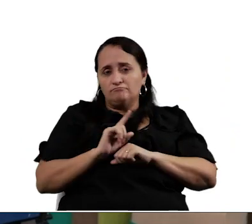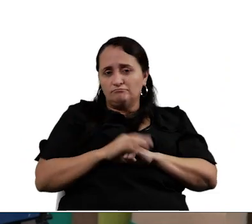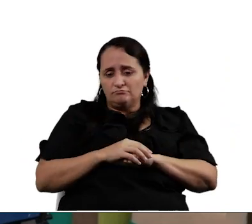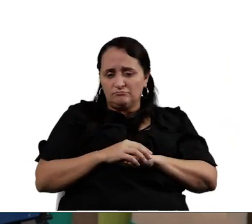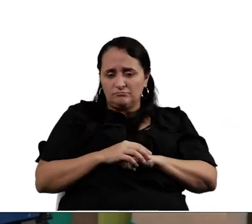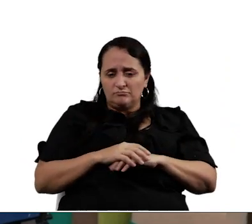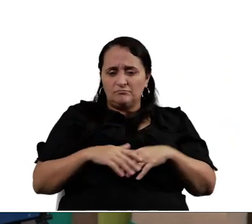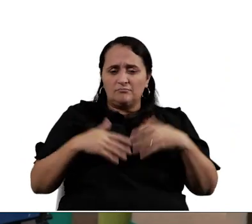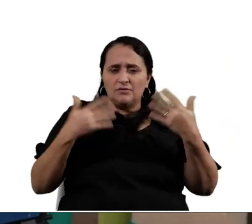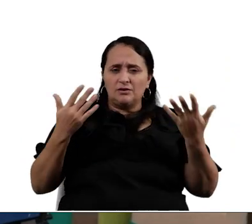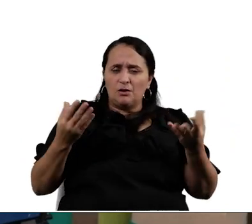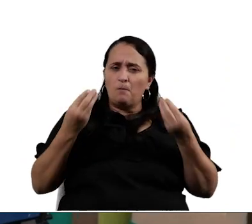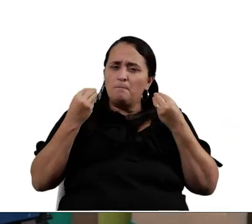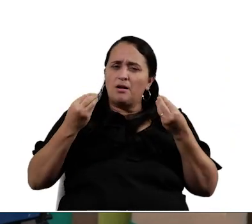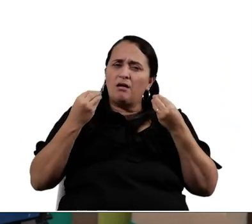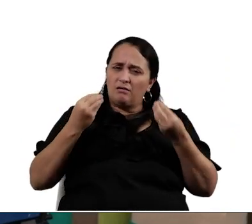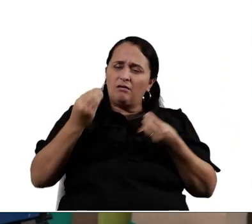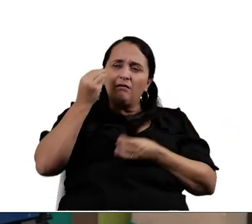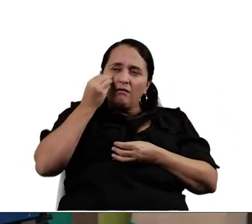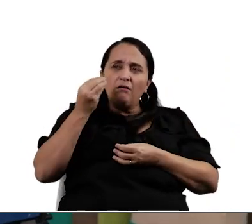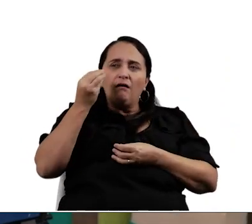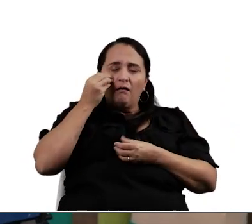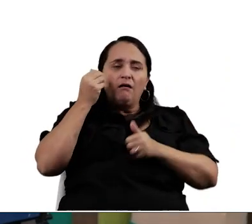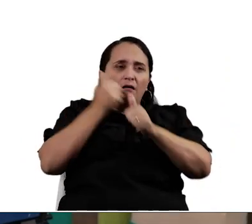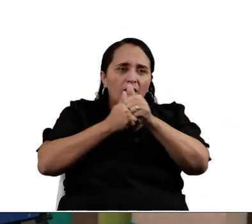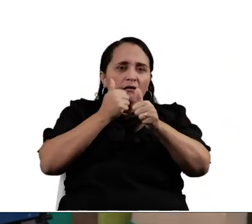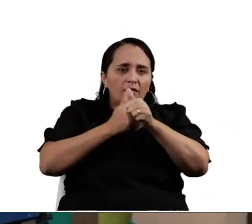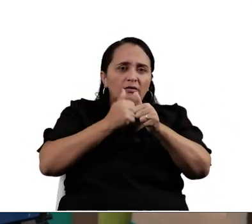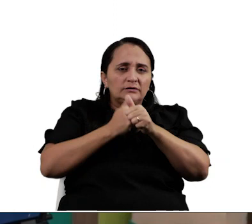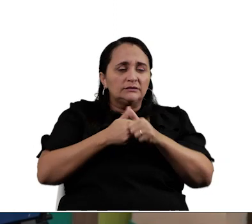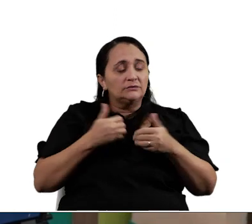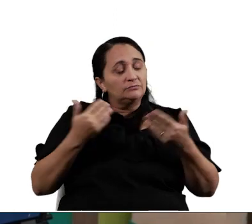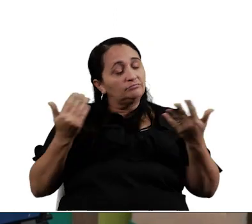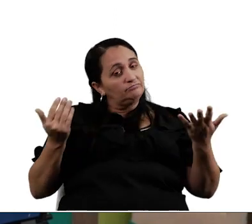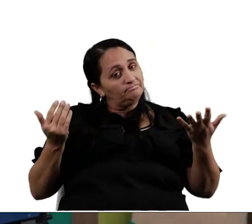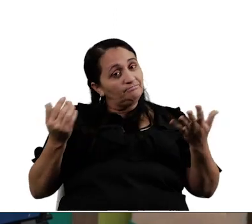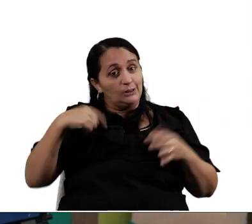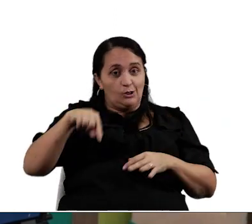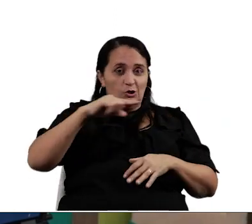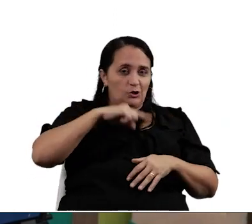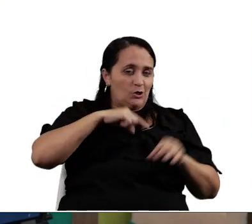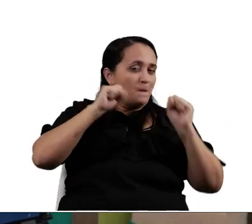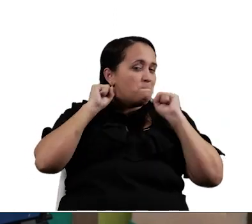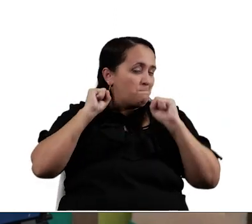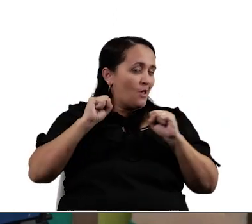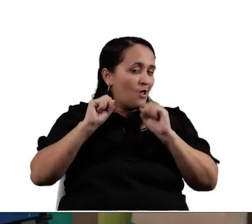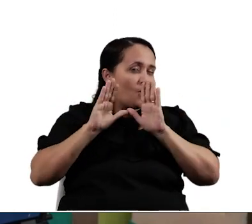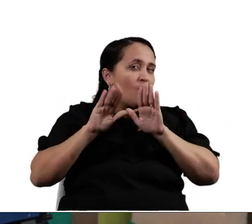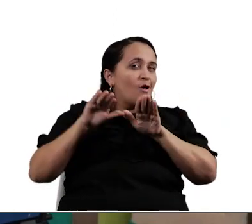não tem asinhas, para que vai tentar voar, né? Nós voamos até, né, de avião, mas não com as